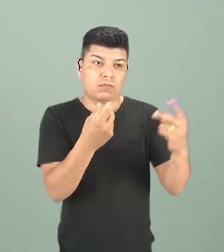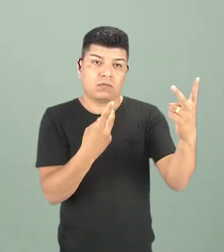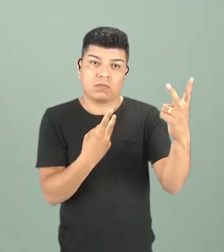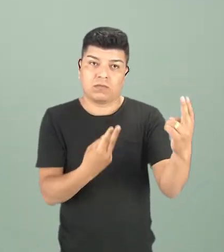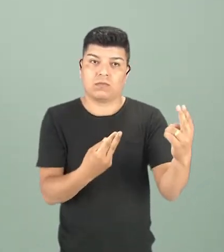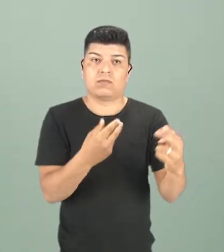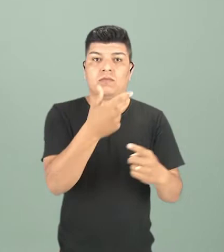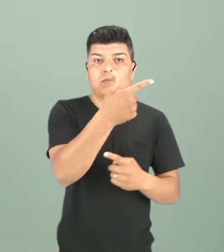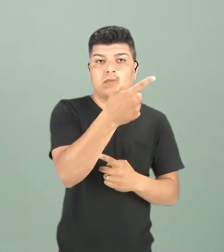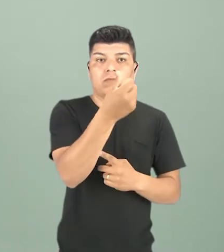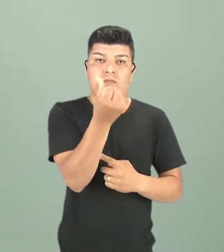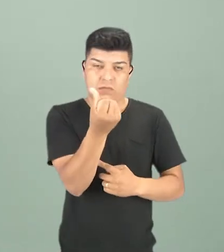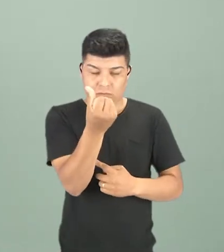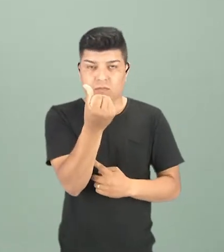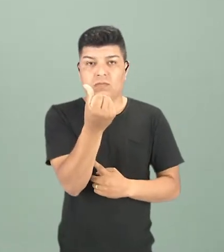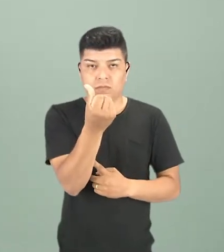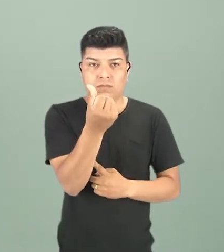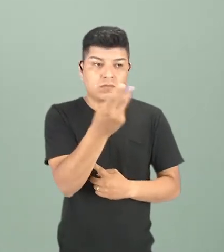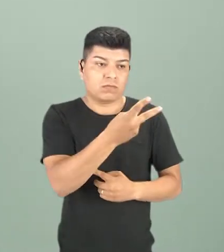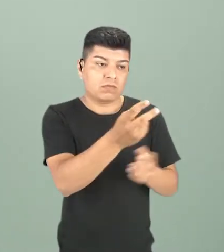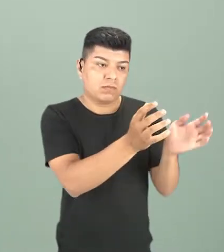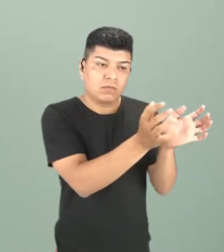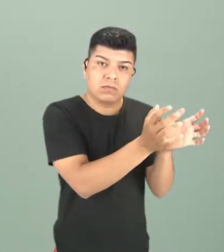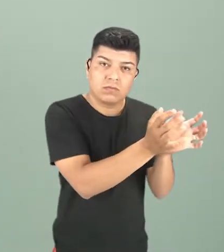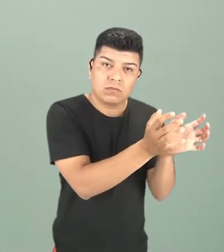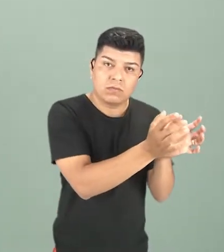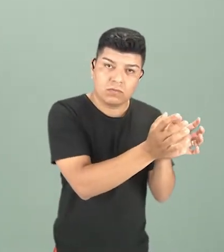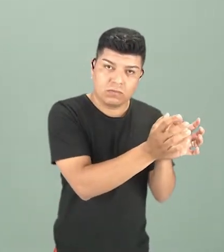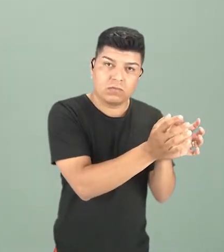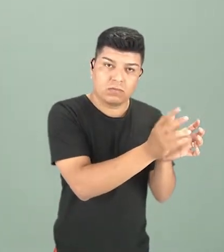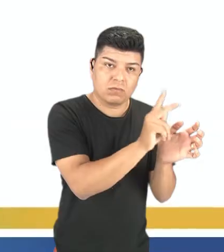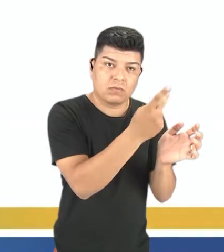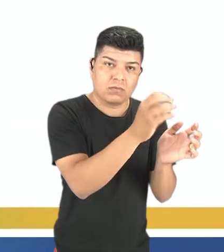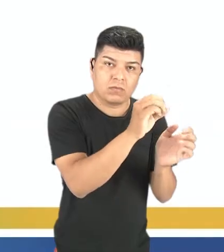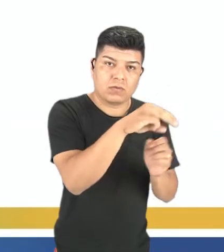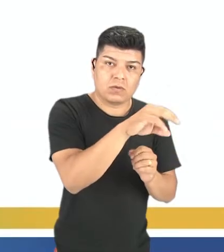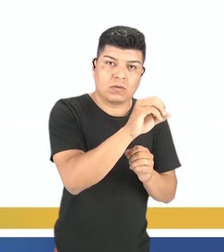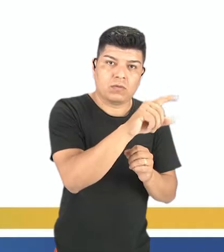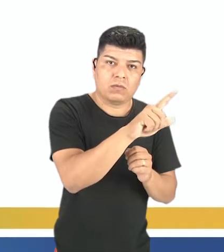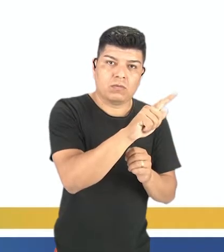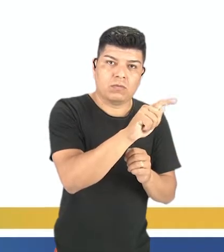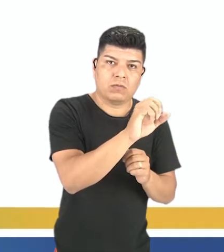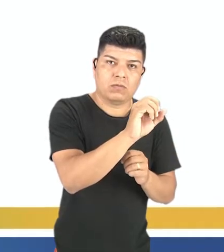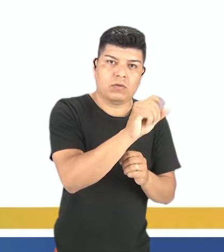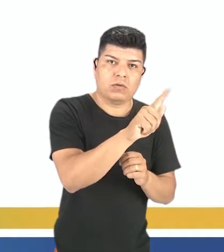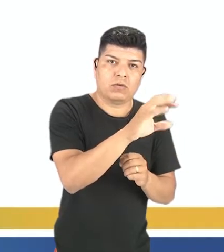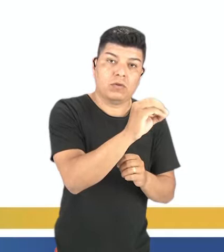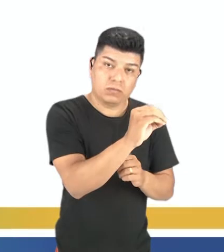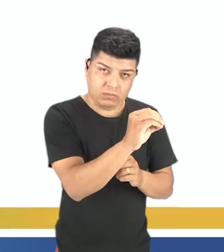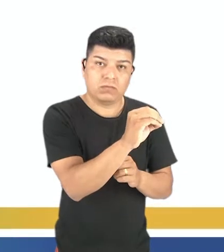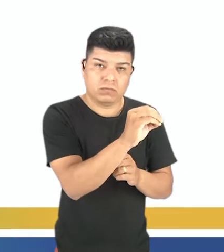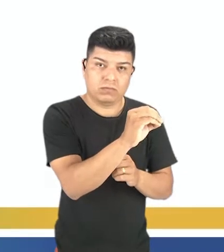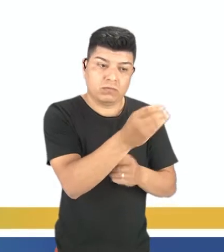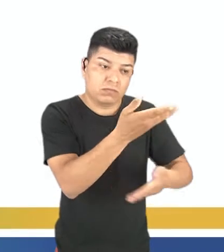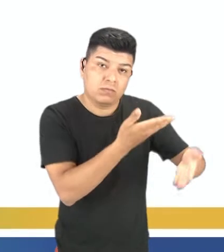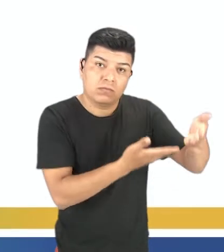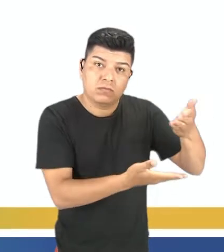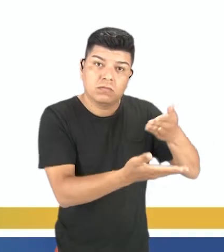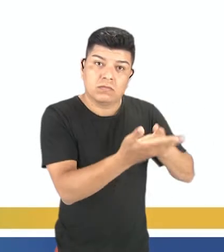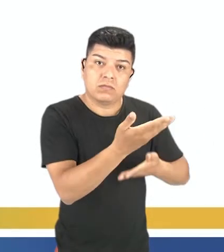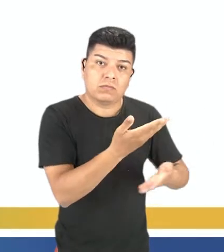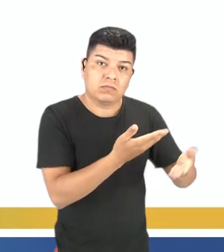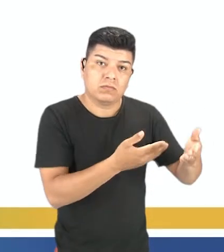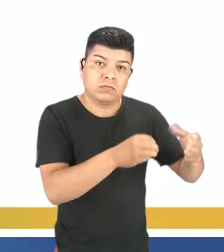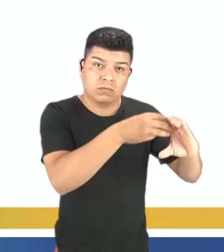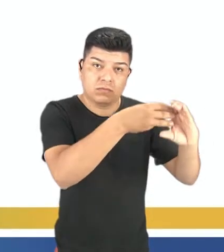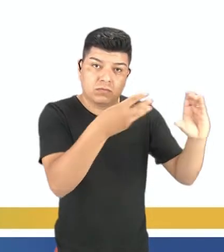cromossomos homólogos, que compartilham características iguais, eles são autossômicos. Eles são cromossomos que vão